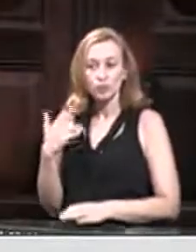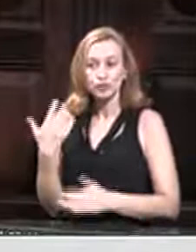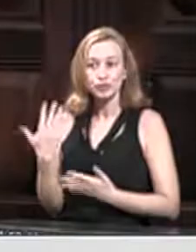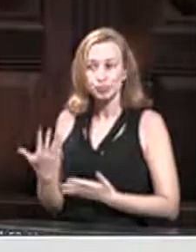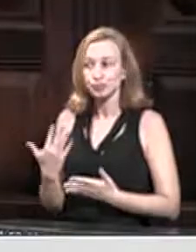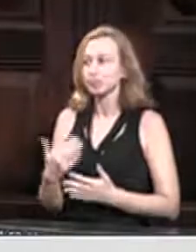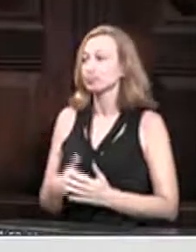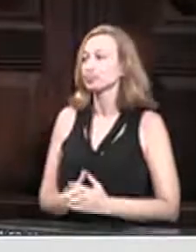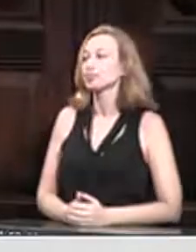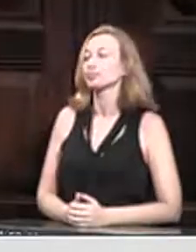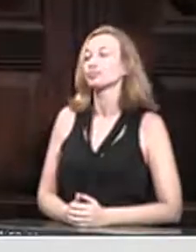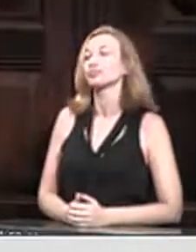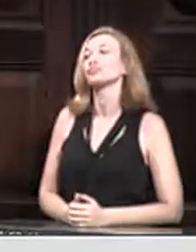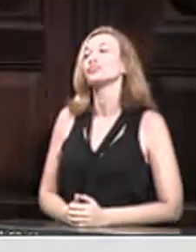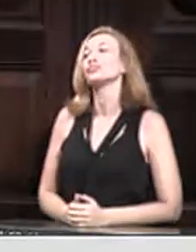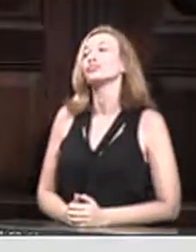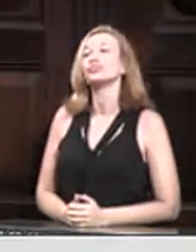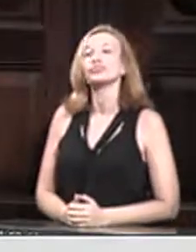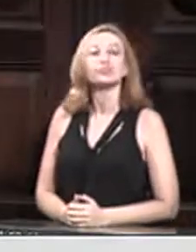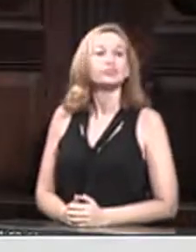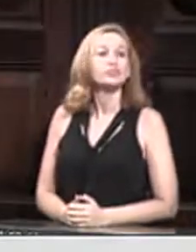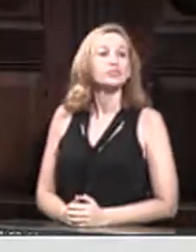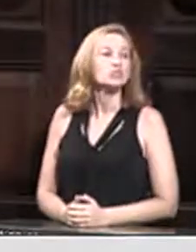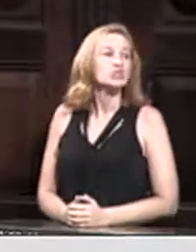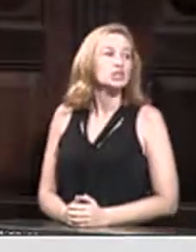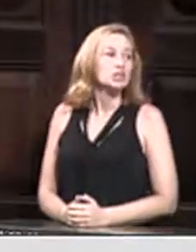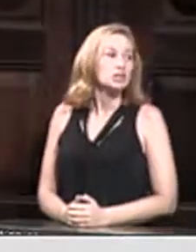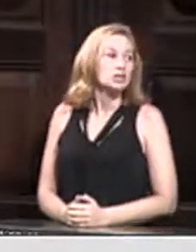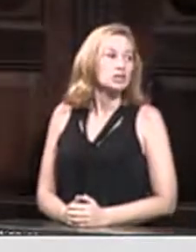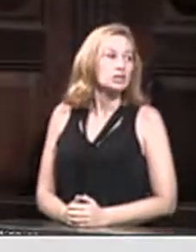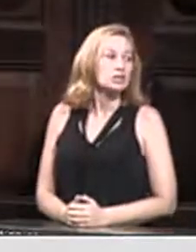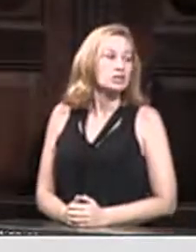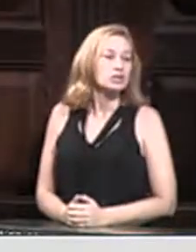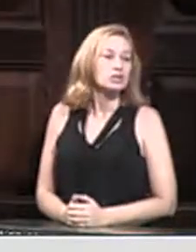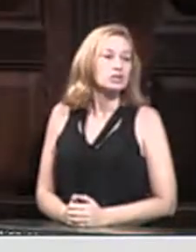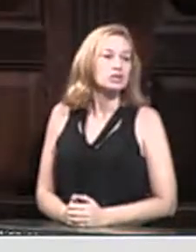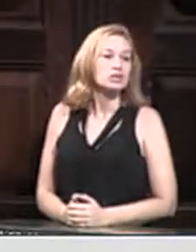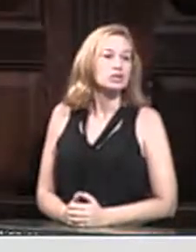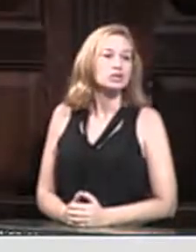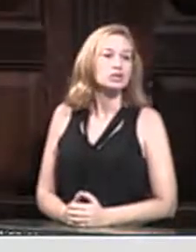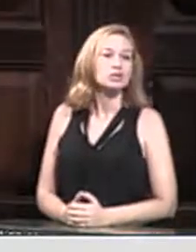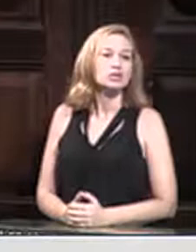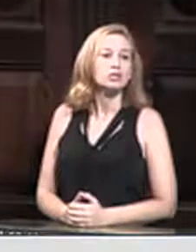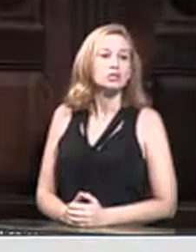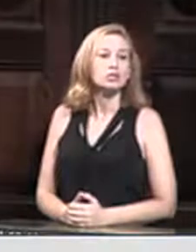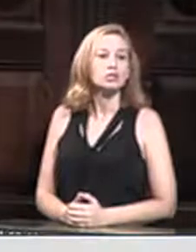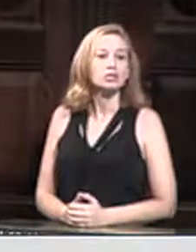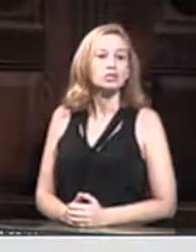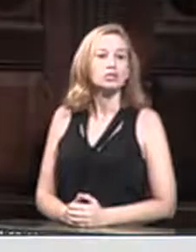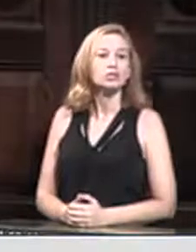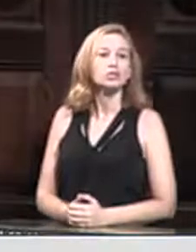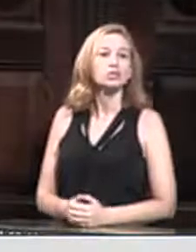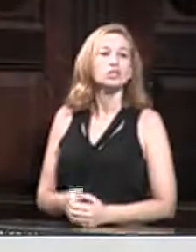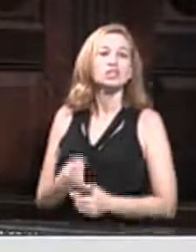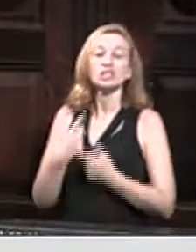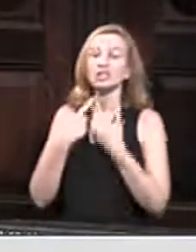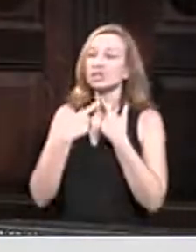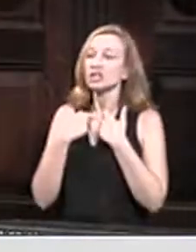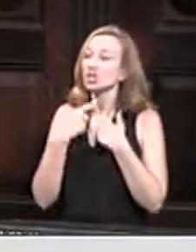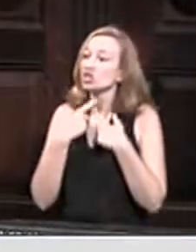peregrinando por vários ambientes governamentais no